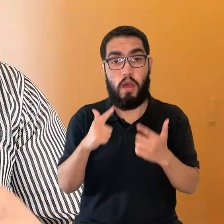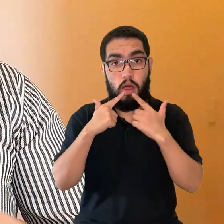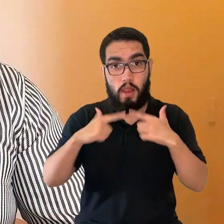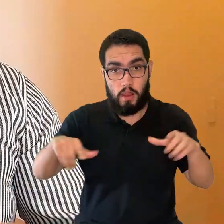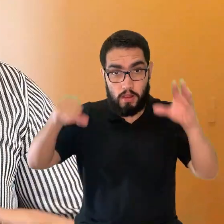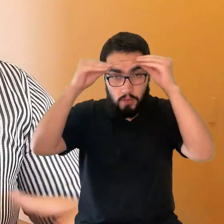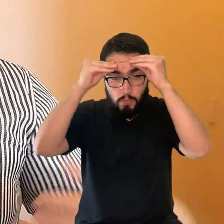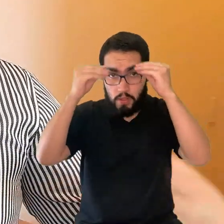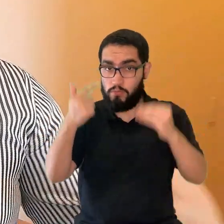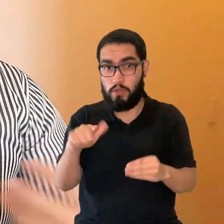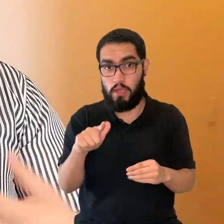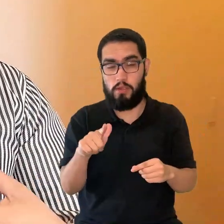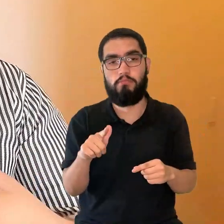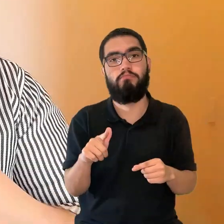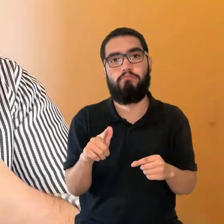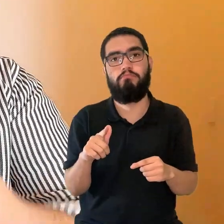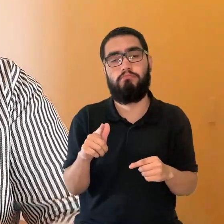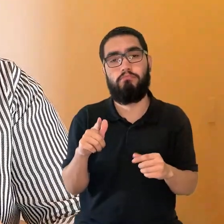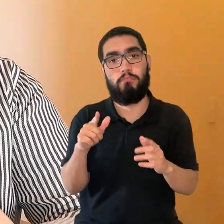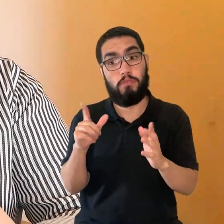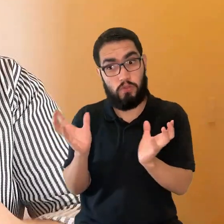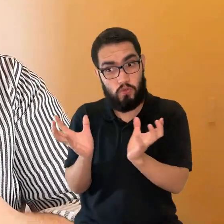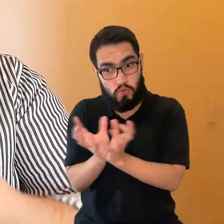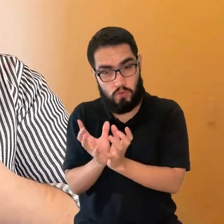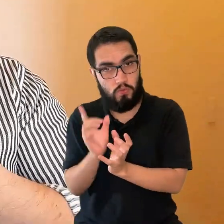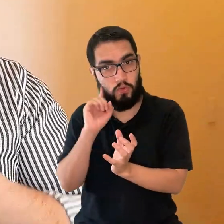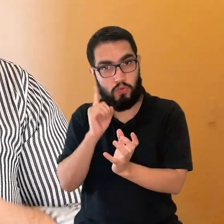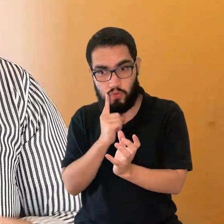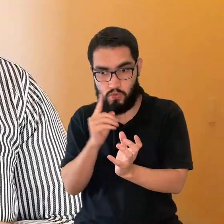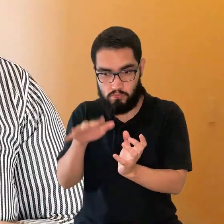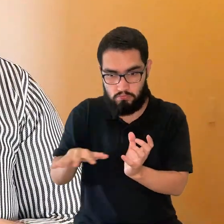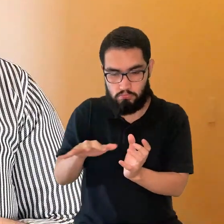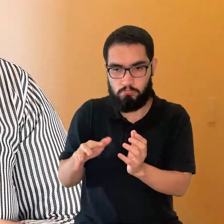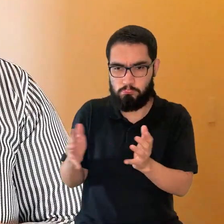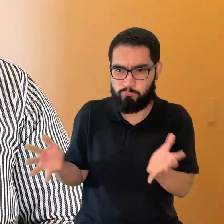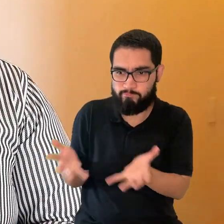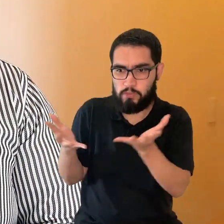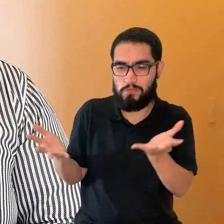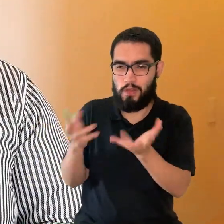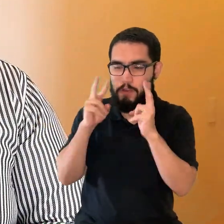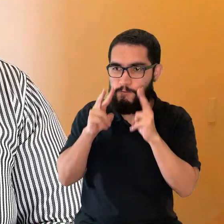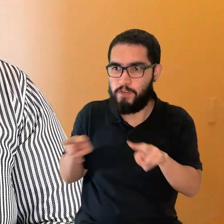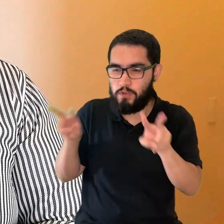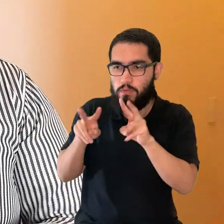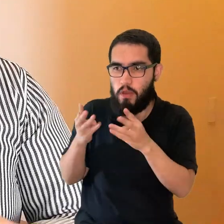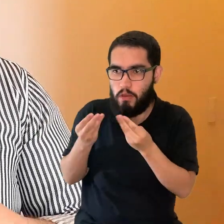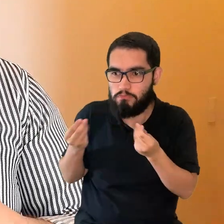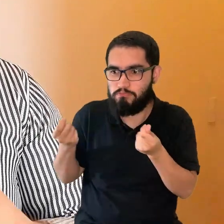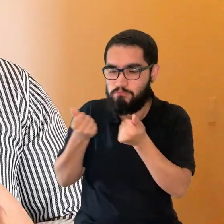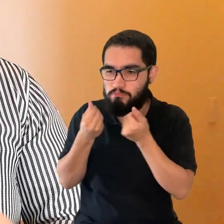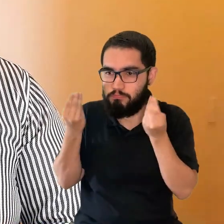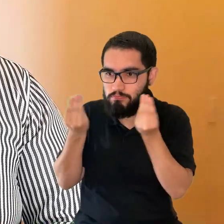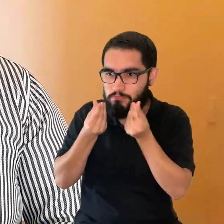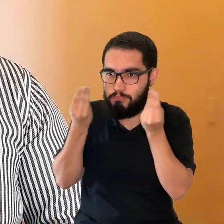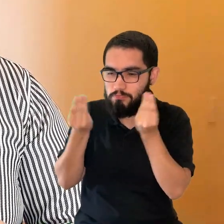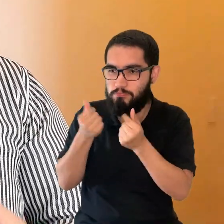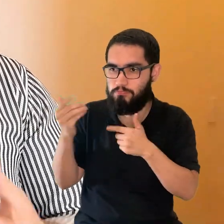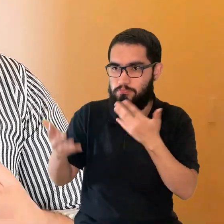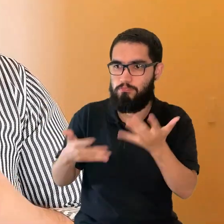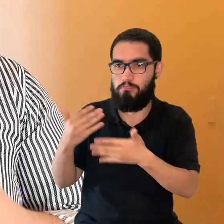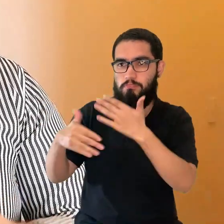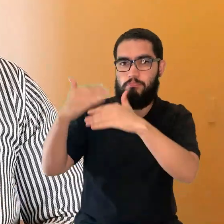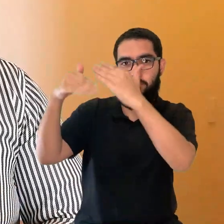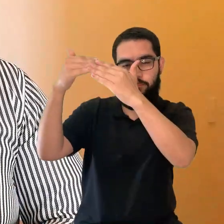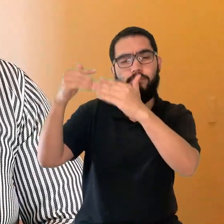pedagógica, individual ou em grupo com surdos, para ser estimulado na questão visual, ok? Esses atendimentos